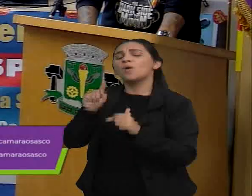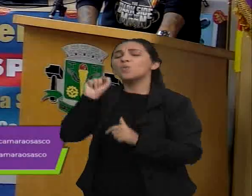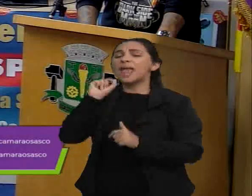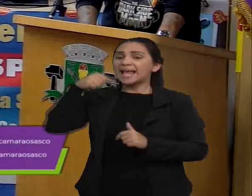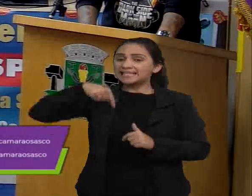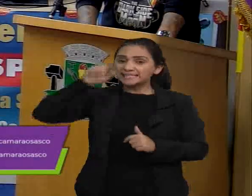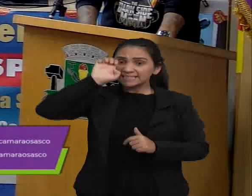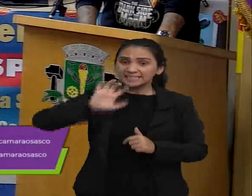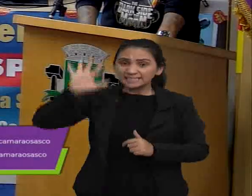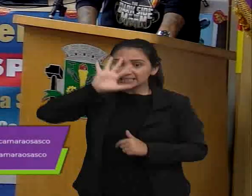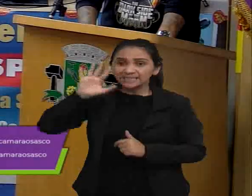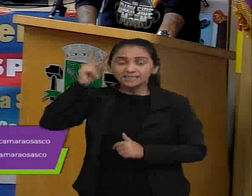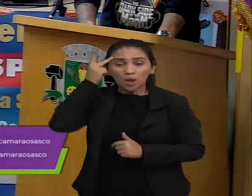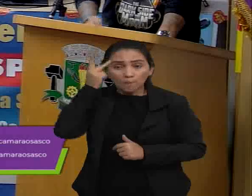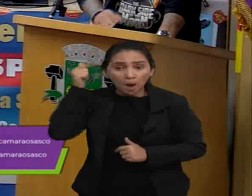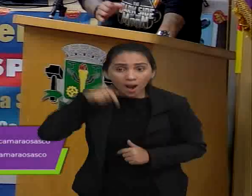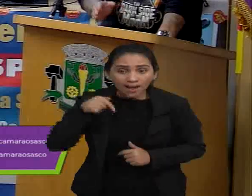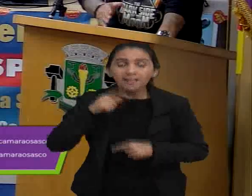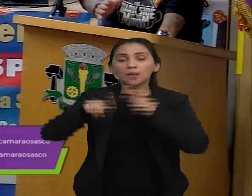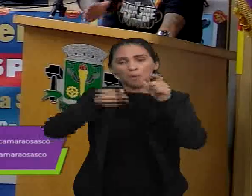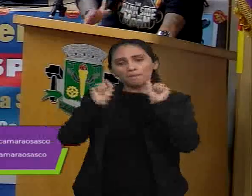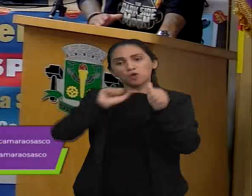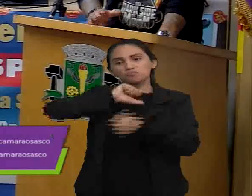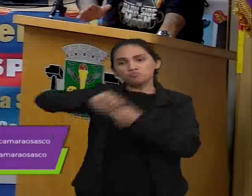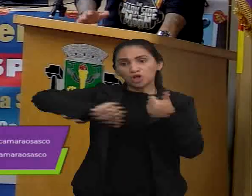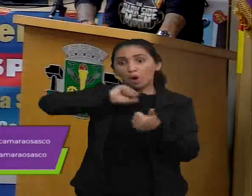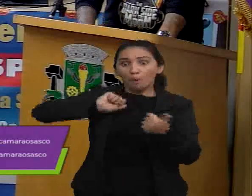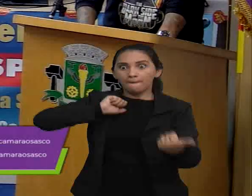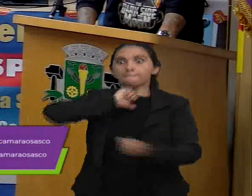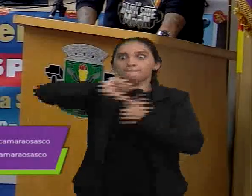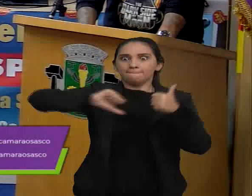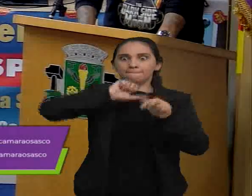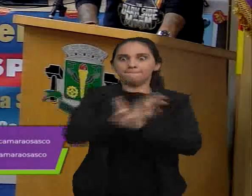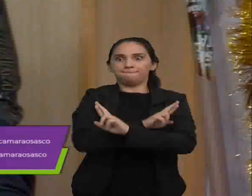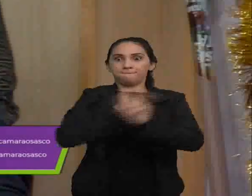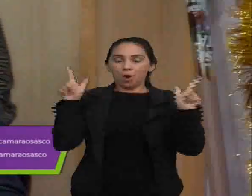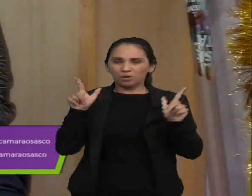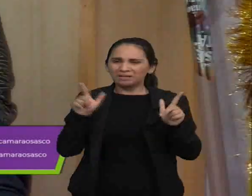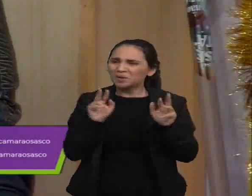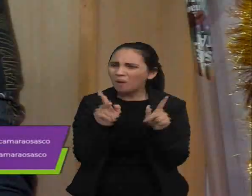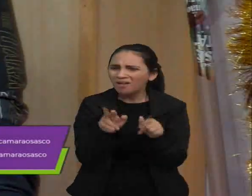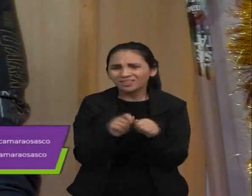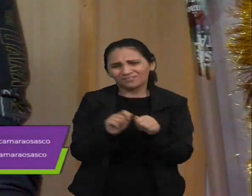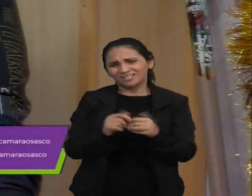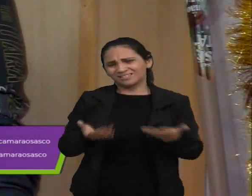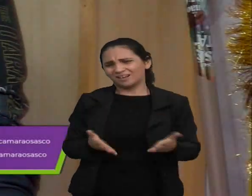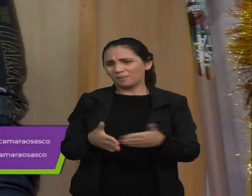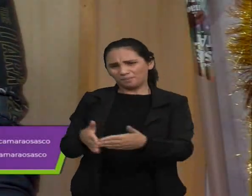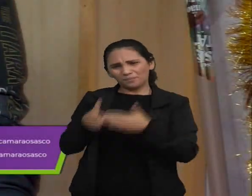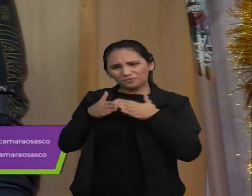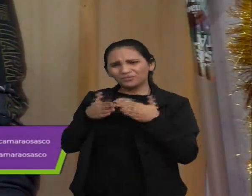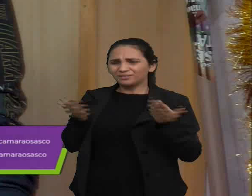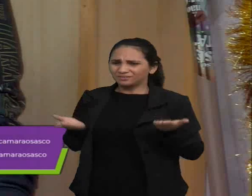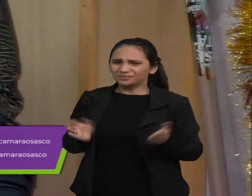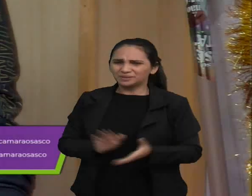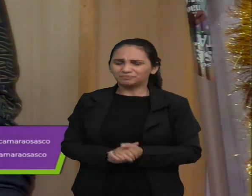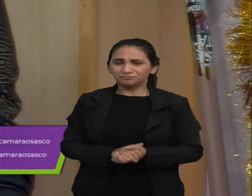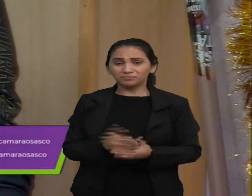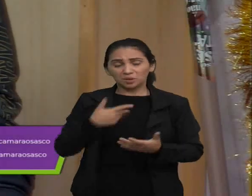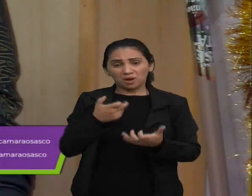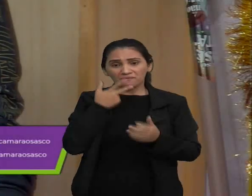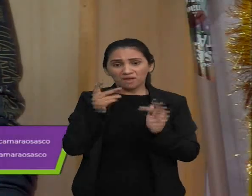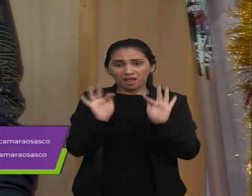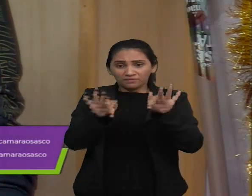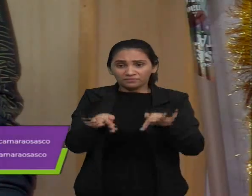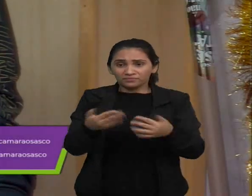São Paulo, para depois querer fazer qualquer tipo de mudança radical na vida das pessoas, como ele vai fazendo. Então, eu quero estar encerrando a